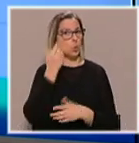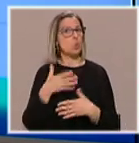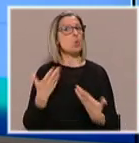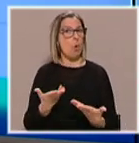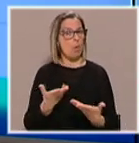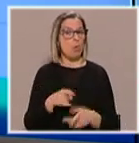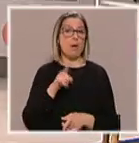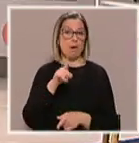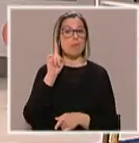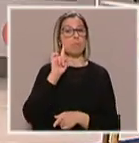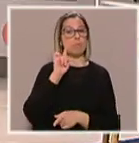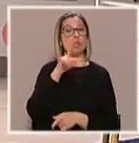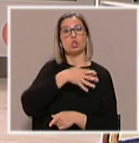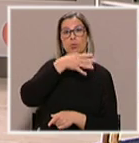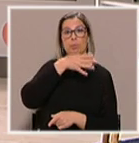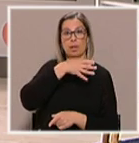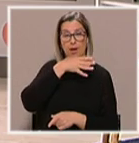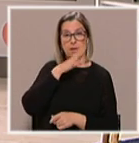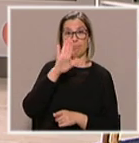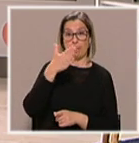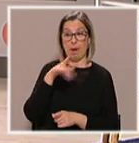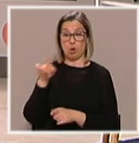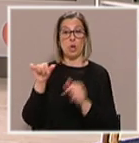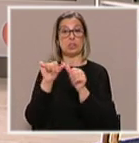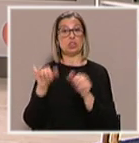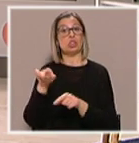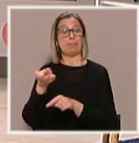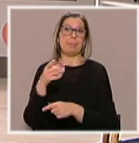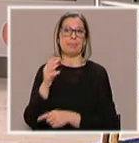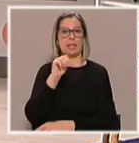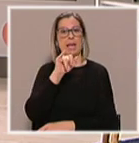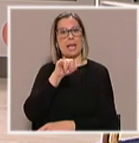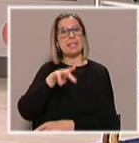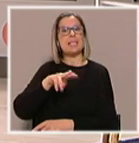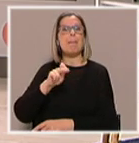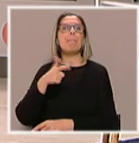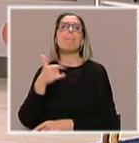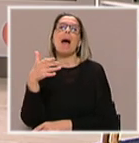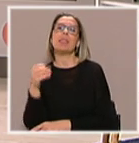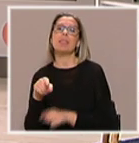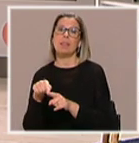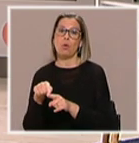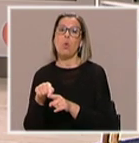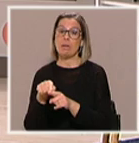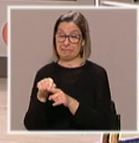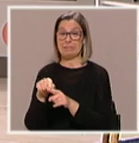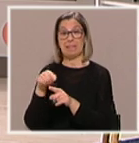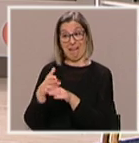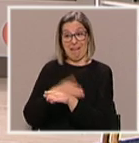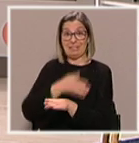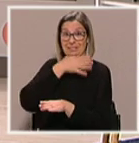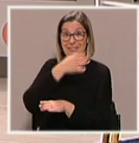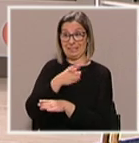pela explicação do sistema nervoso simpático. Acabei de vos referir que o sistema nervoso